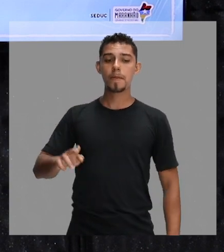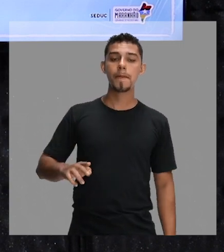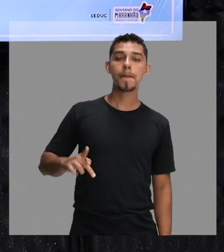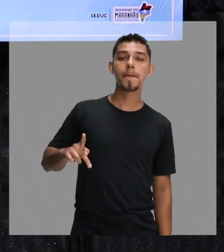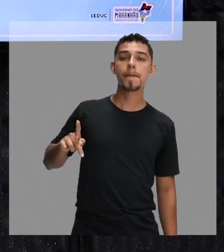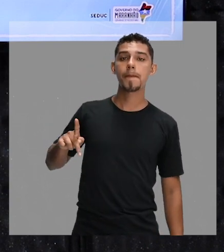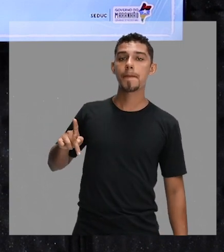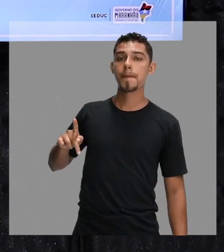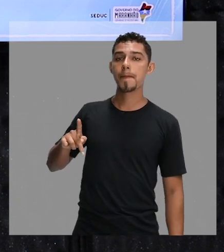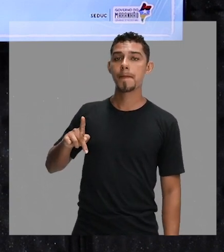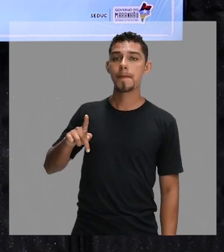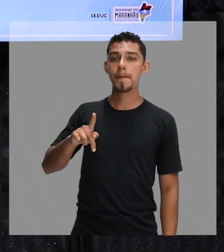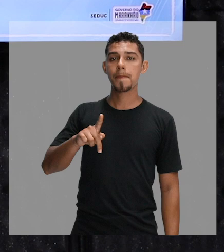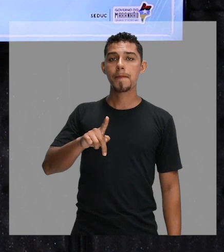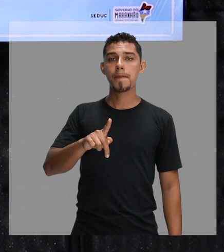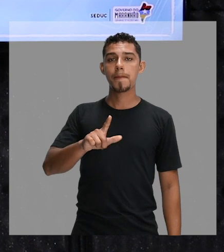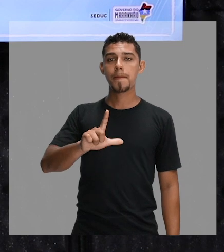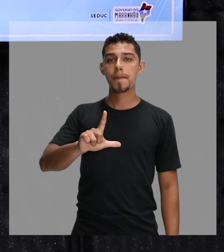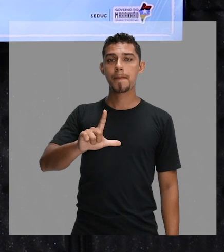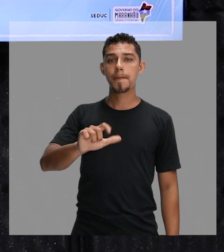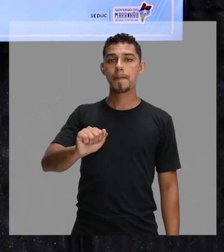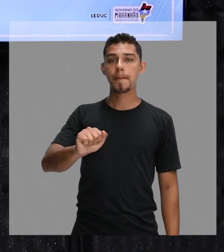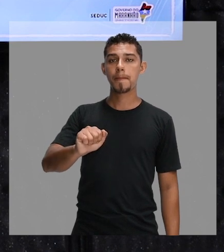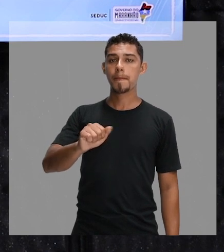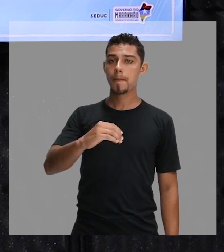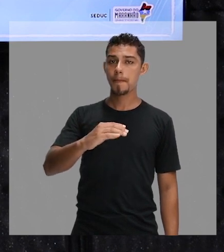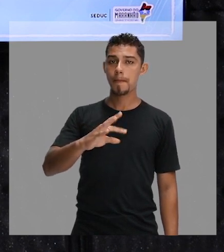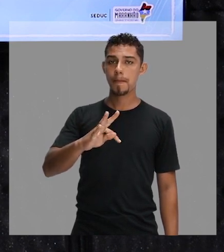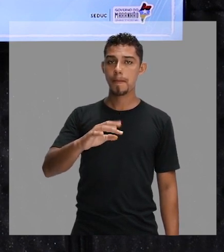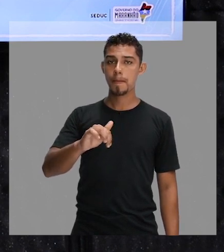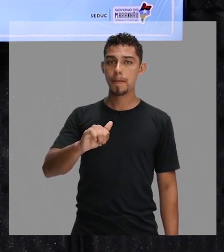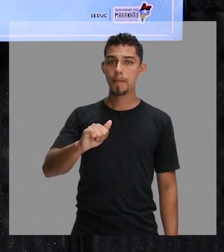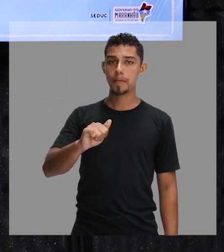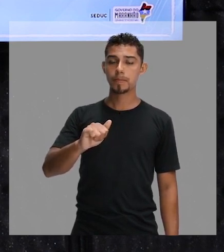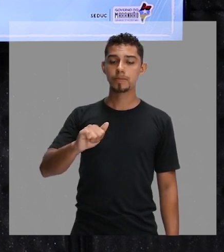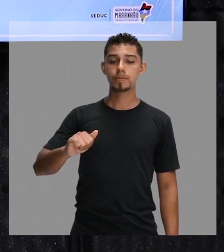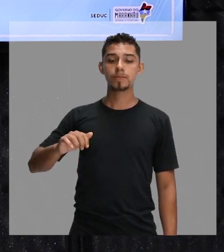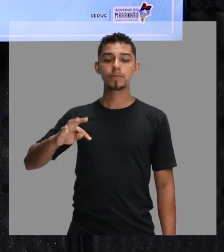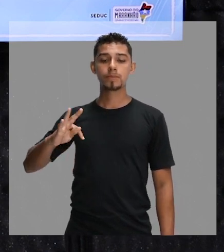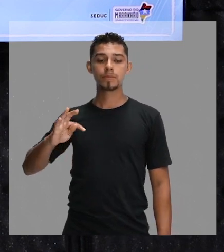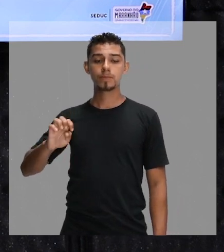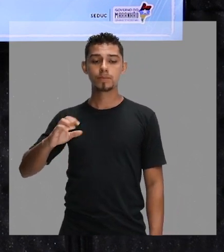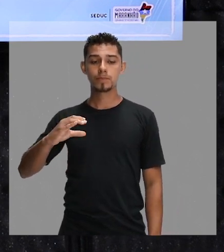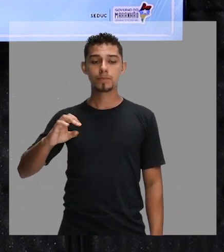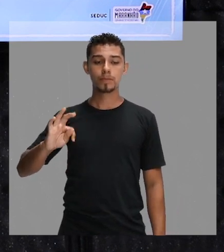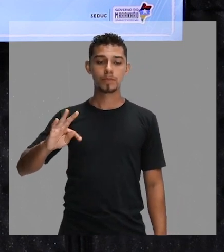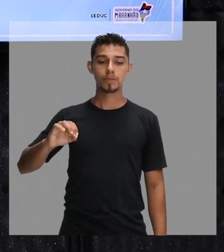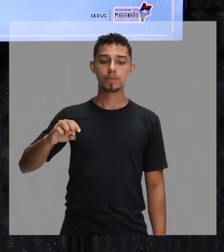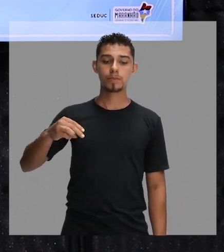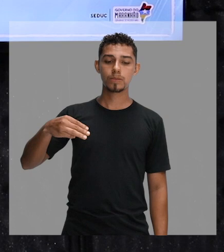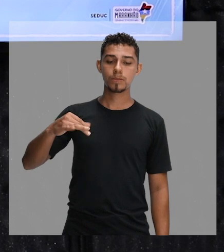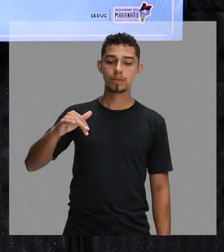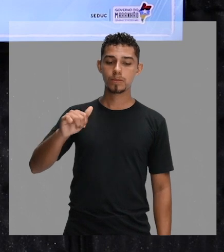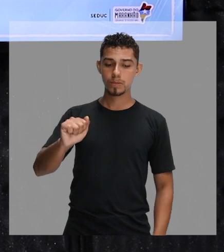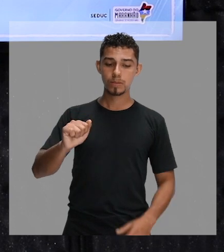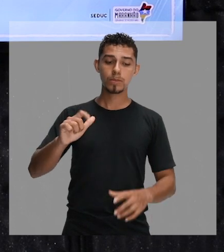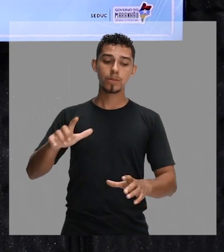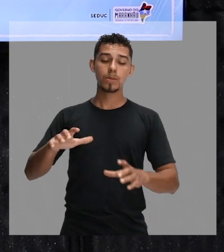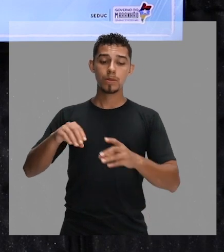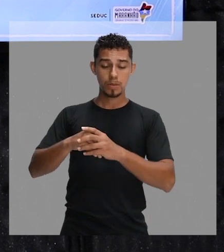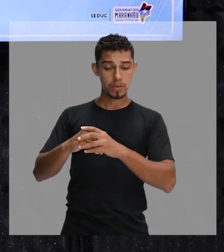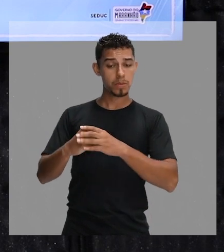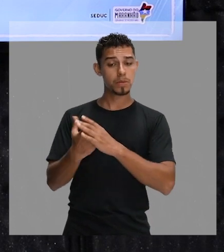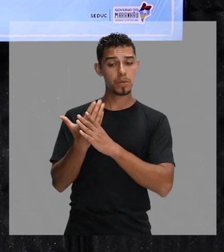tectônicas, vindas do interior da Terra. São esses movimentos decorrentes de pressões vindas do interior da Terra, agindo na